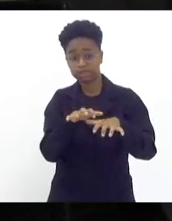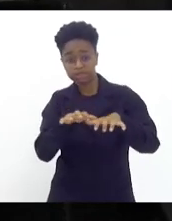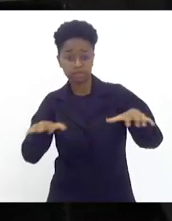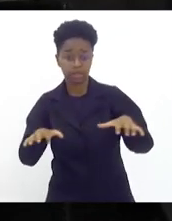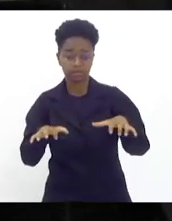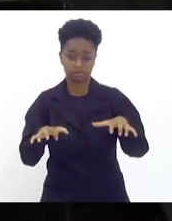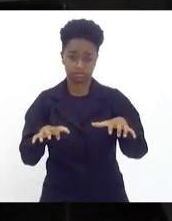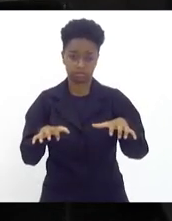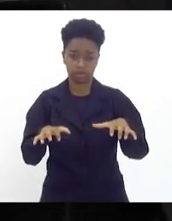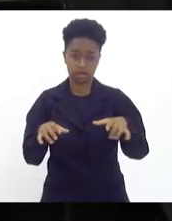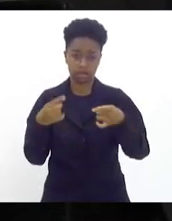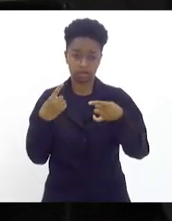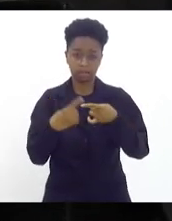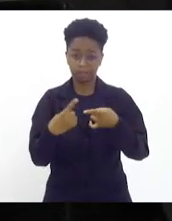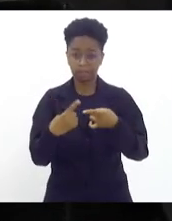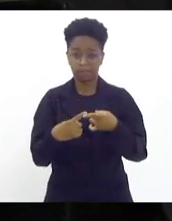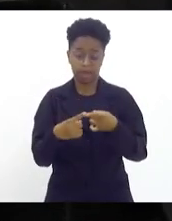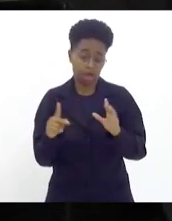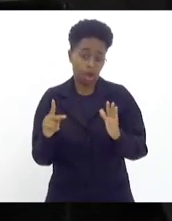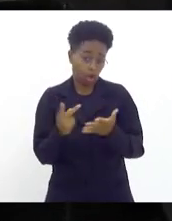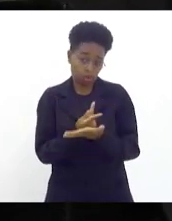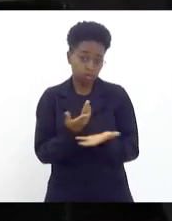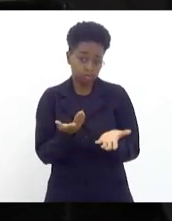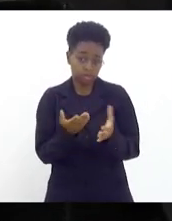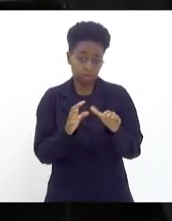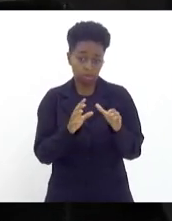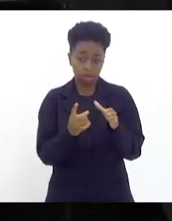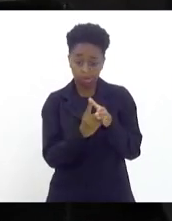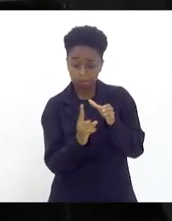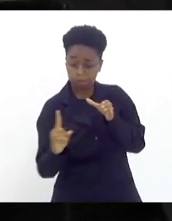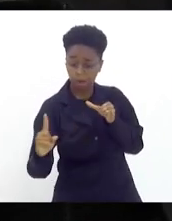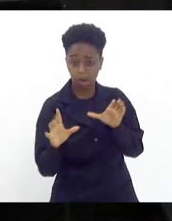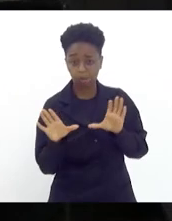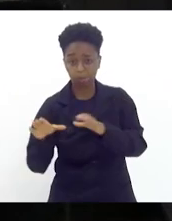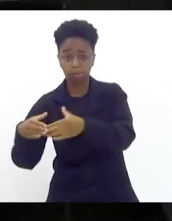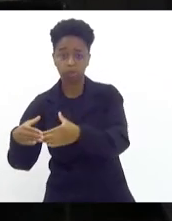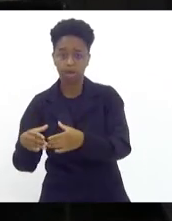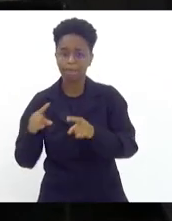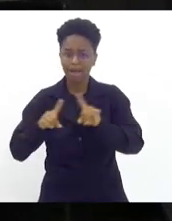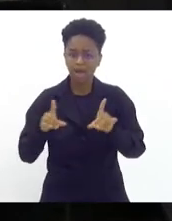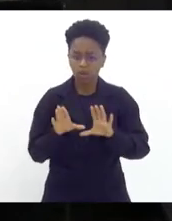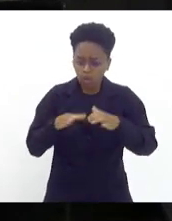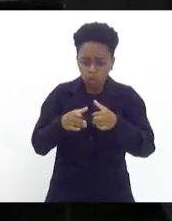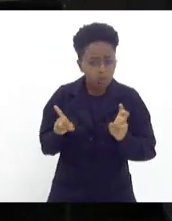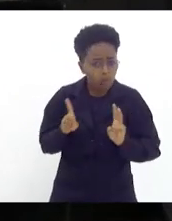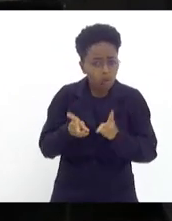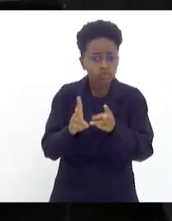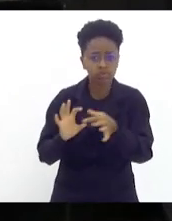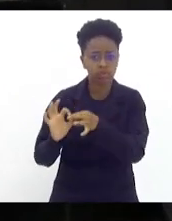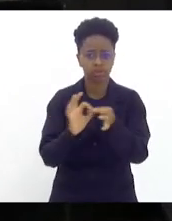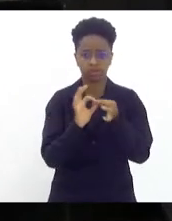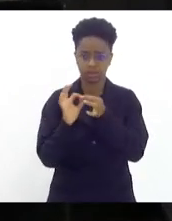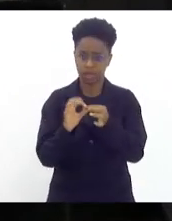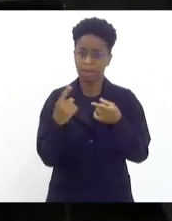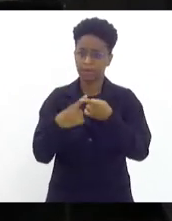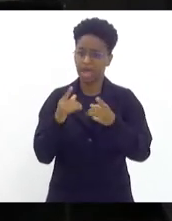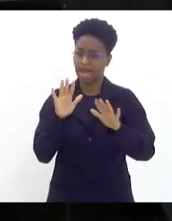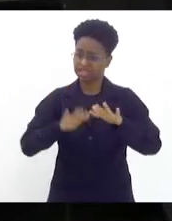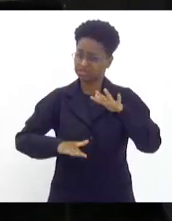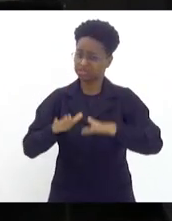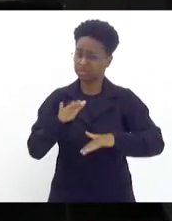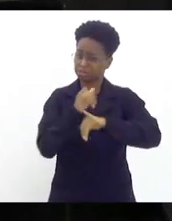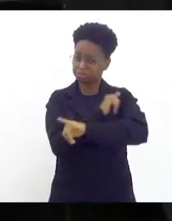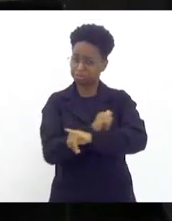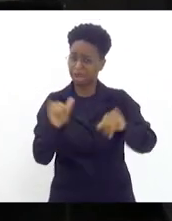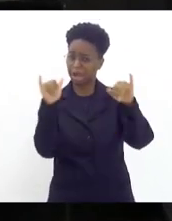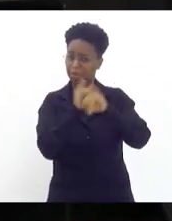que acabou causando numa categoria que não está segregada o anúncio muita das vezes pode ter tido o professor